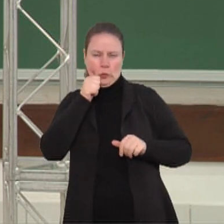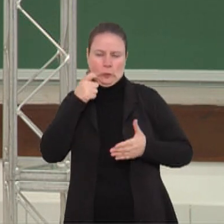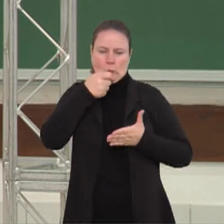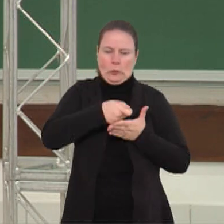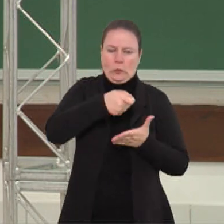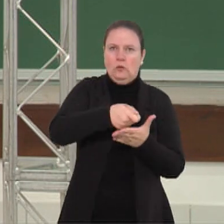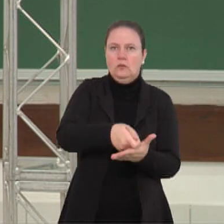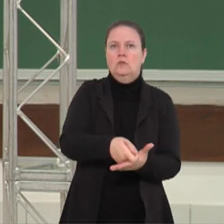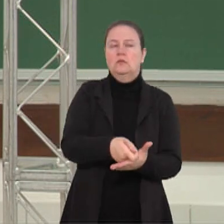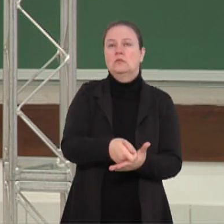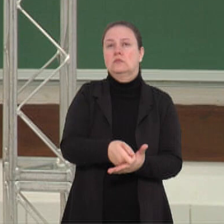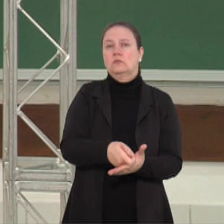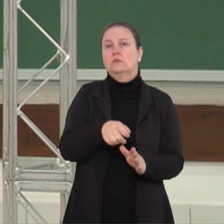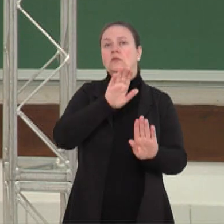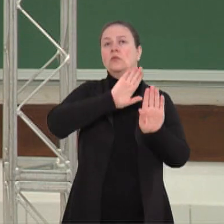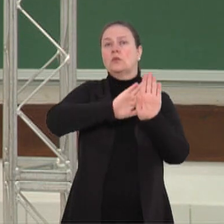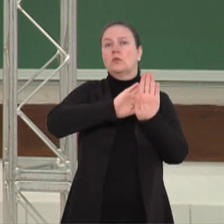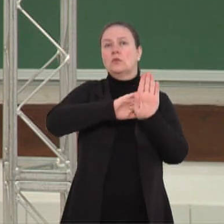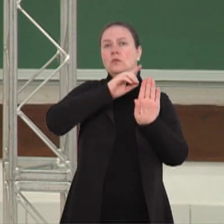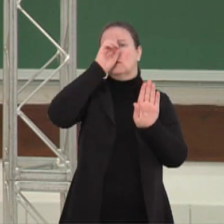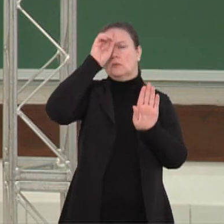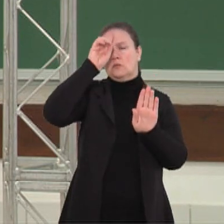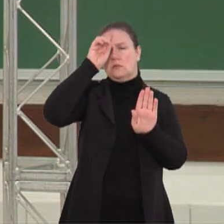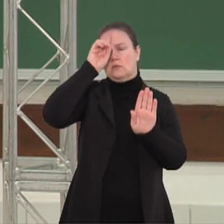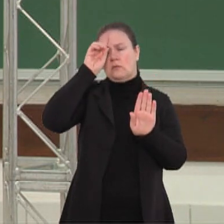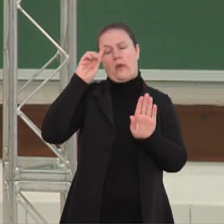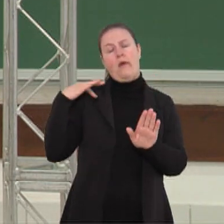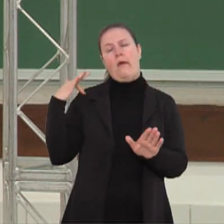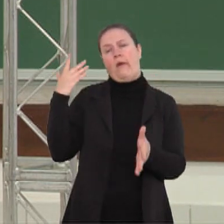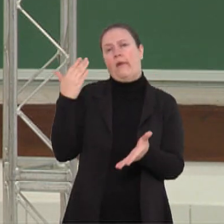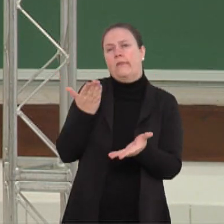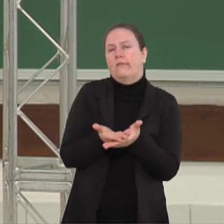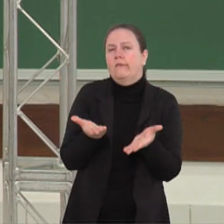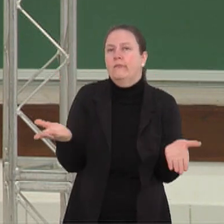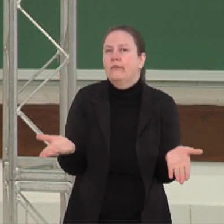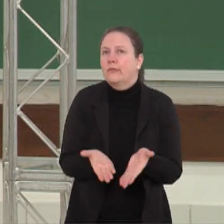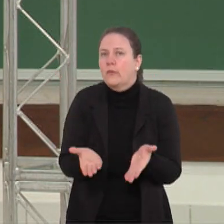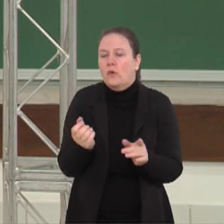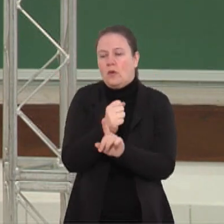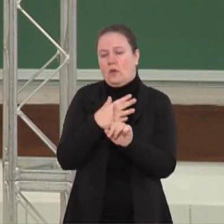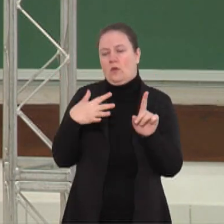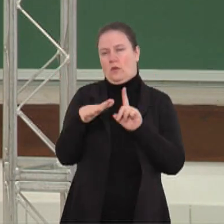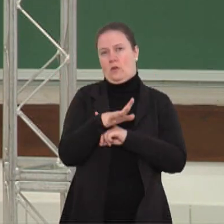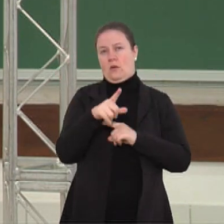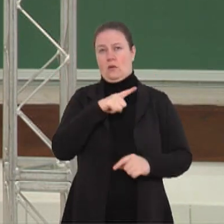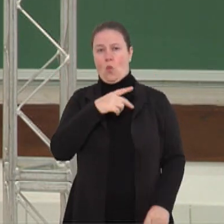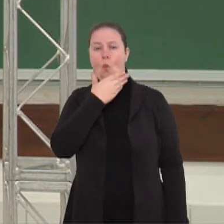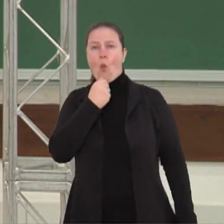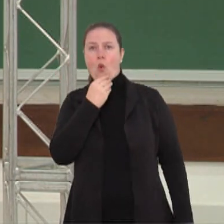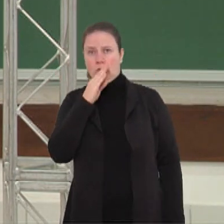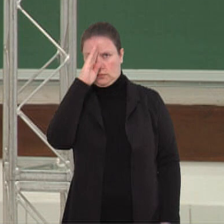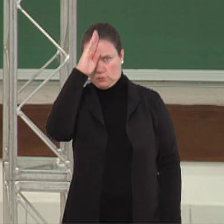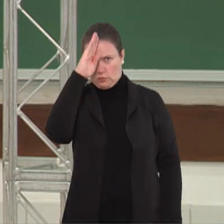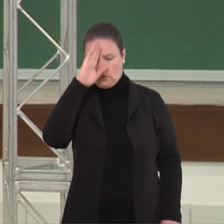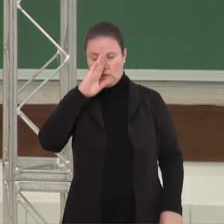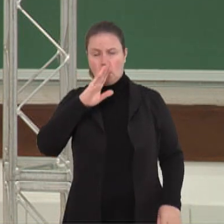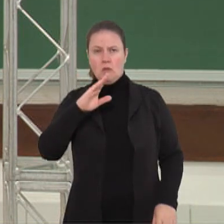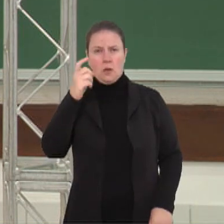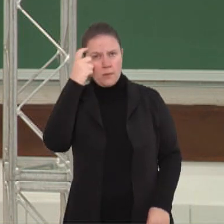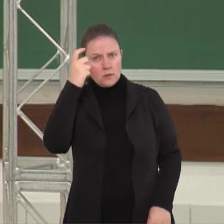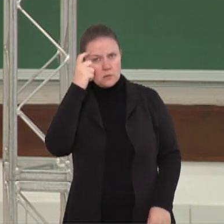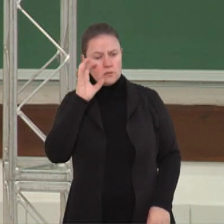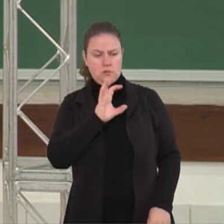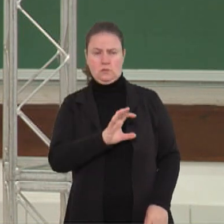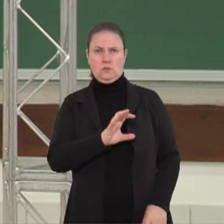essa ideologia ainda permanece na nossa sociedade. Muitos, homens principalmente, continuam pensando dessa